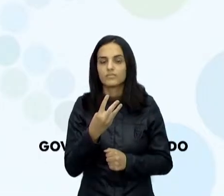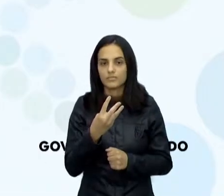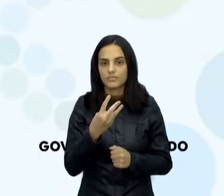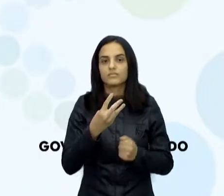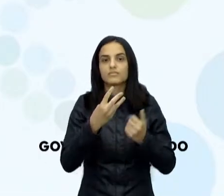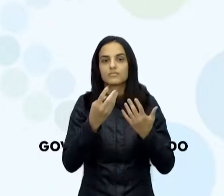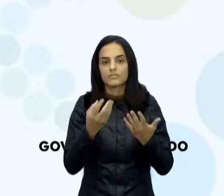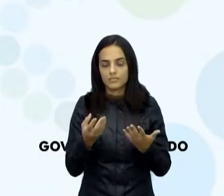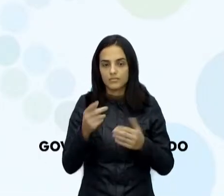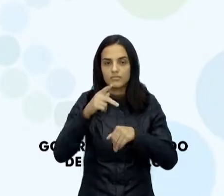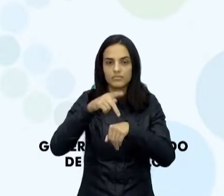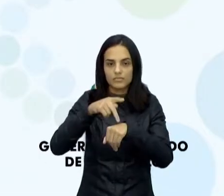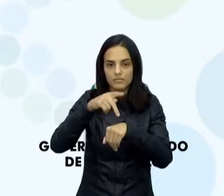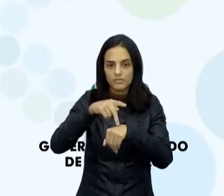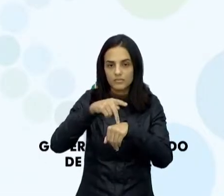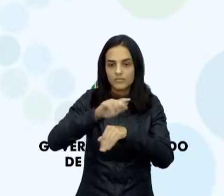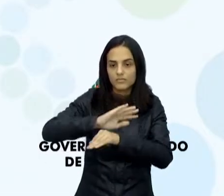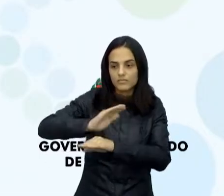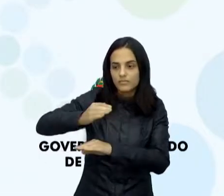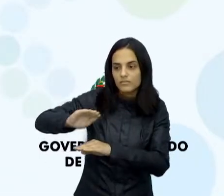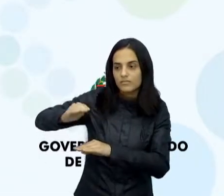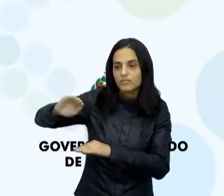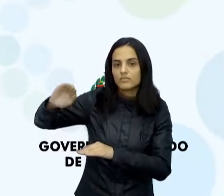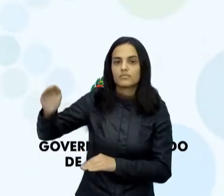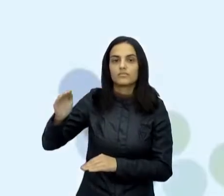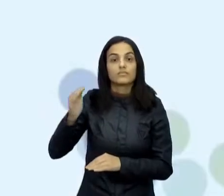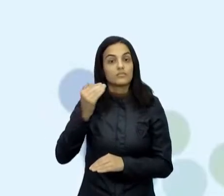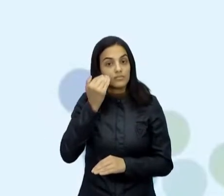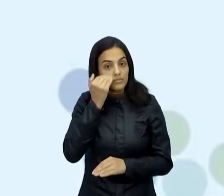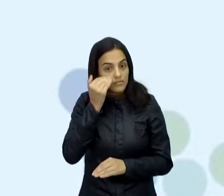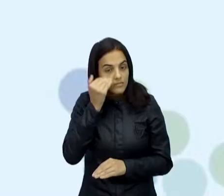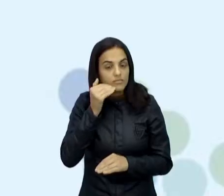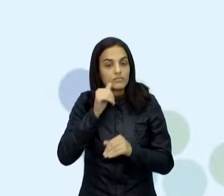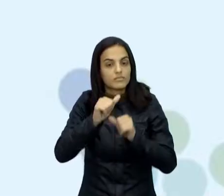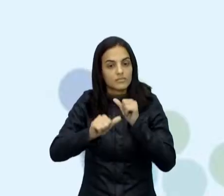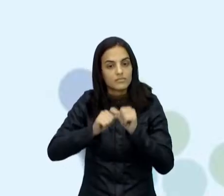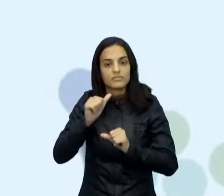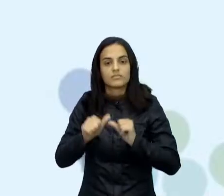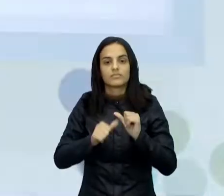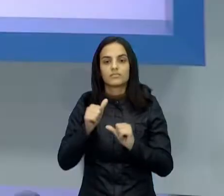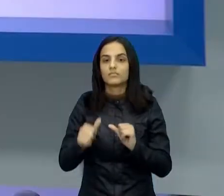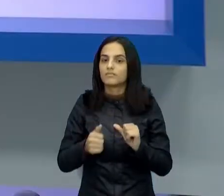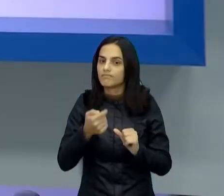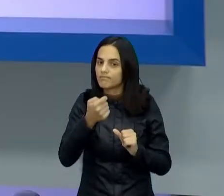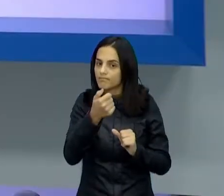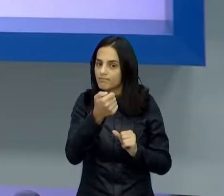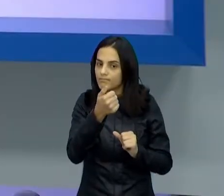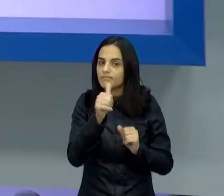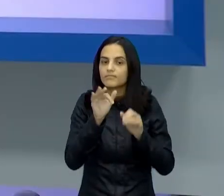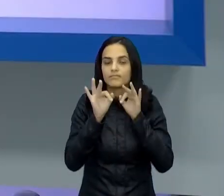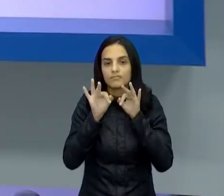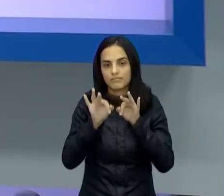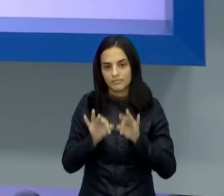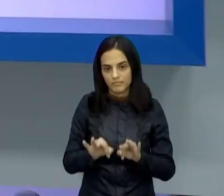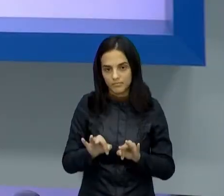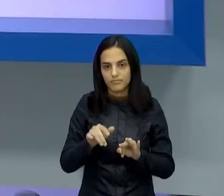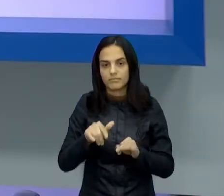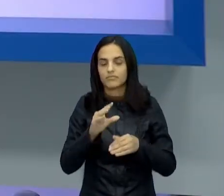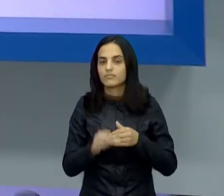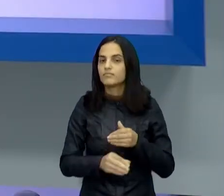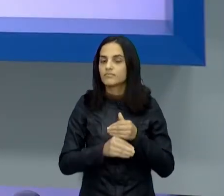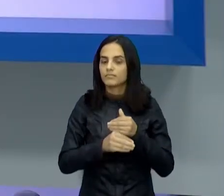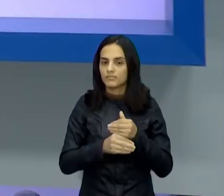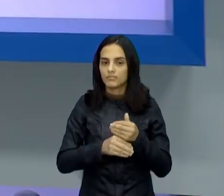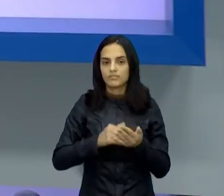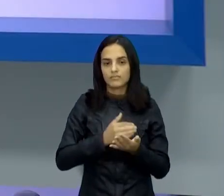ao solo, entenda essa transformação. Então estamos chegando aí na reta final deste componente,